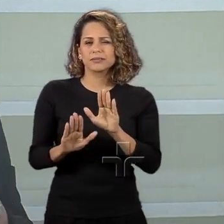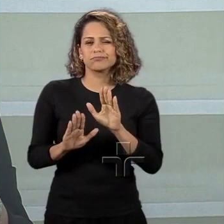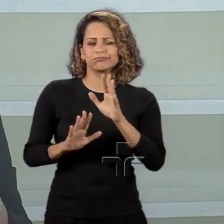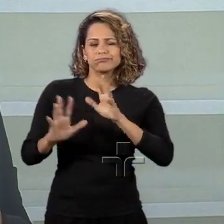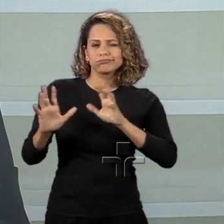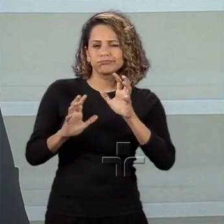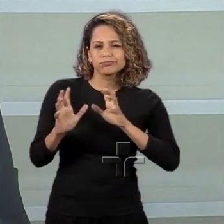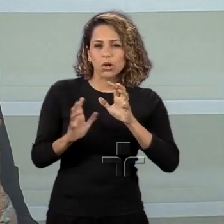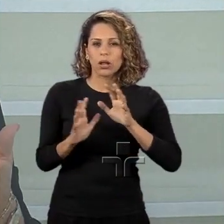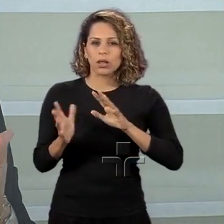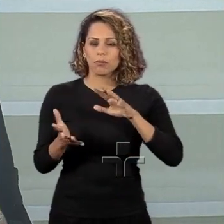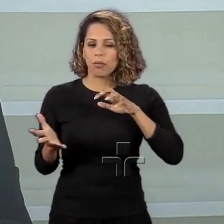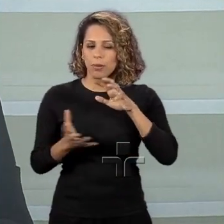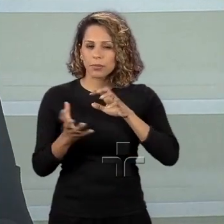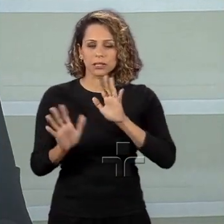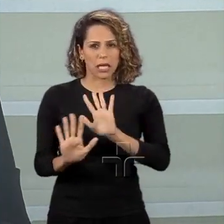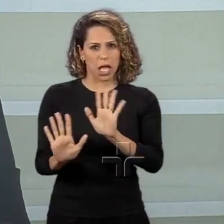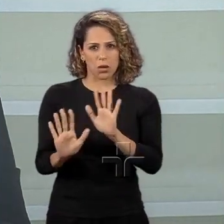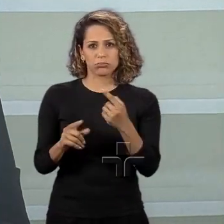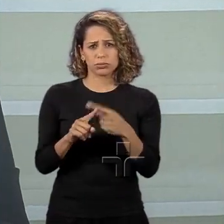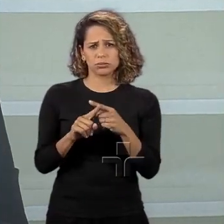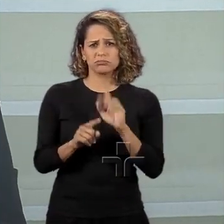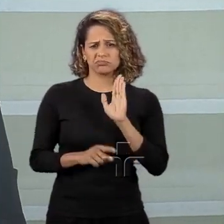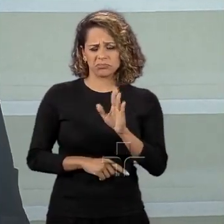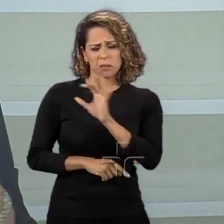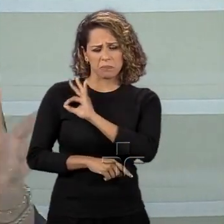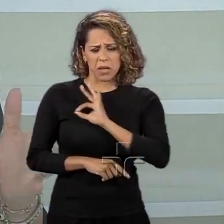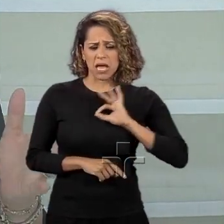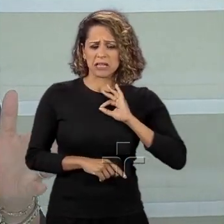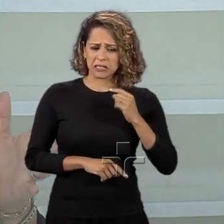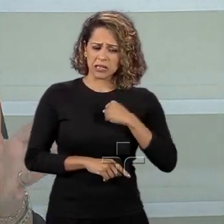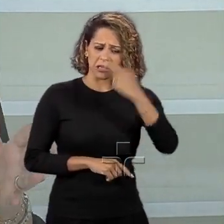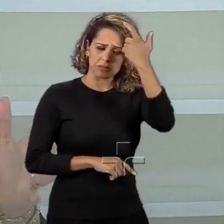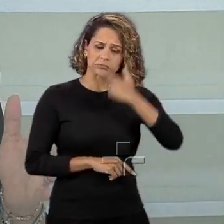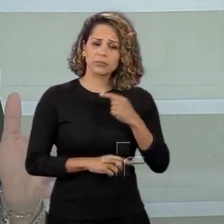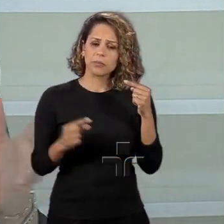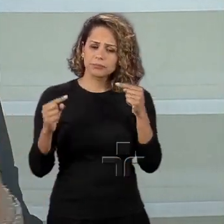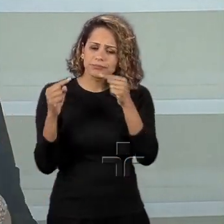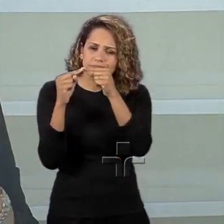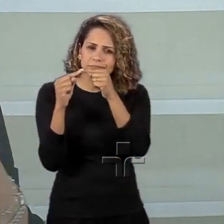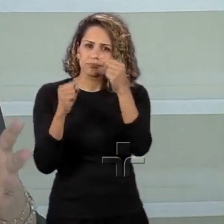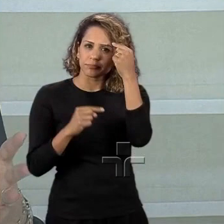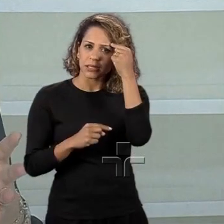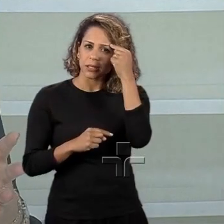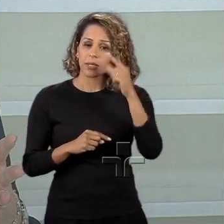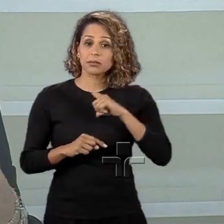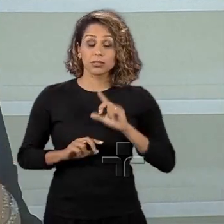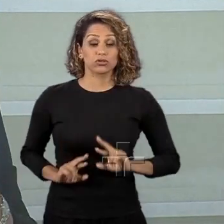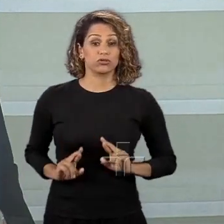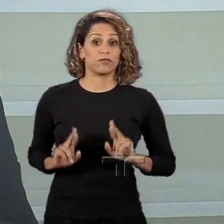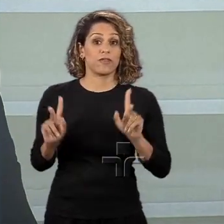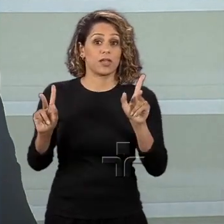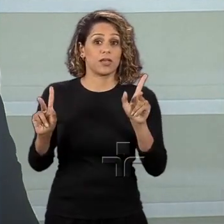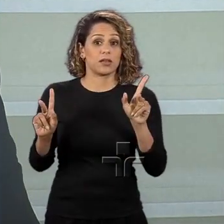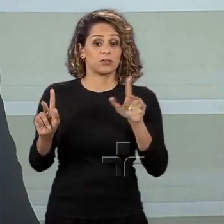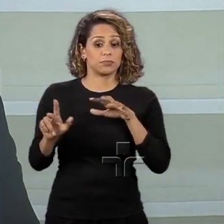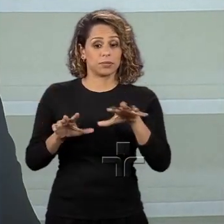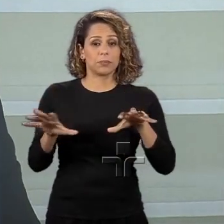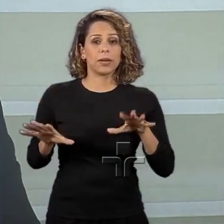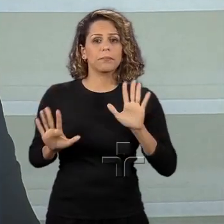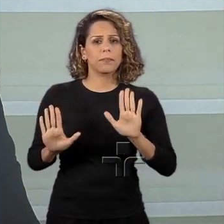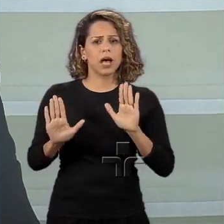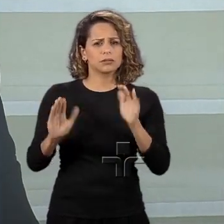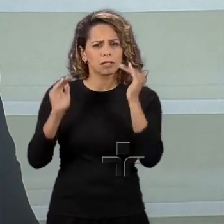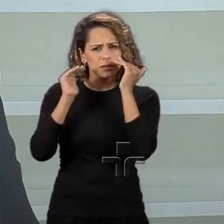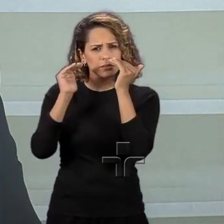porque em que pese Marina e eu pensamos ideologicamente bastante diferente em vários campos, mas eu tenho respeito por ela, porque